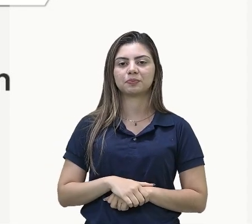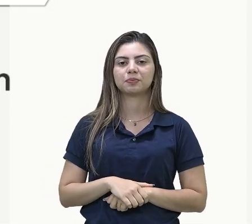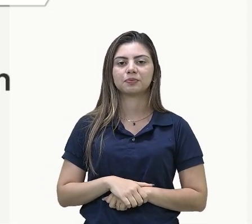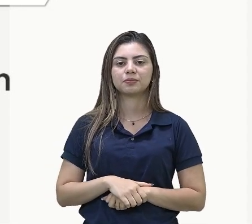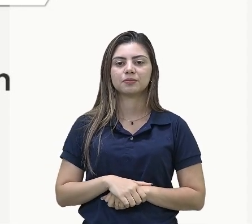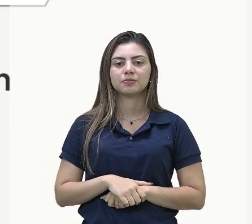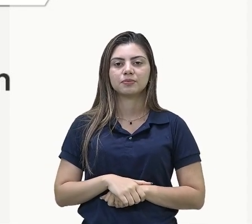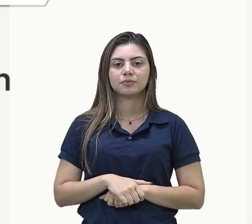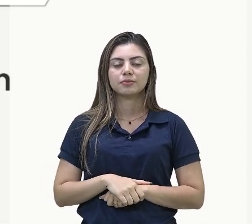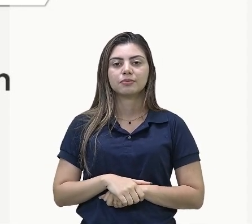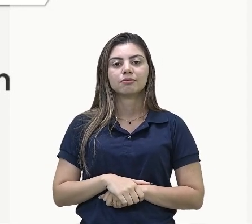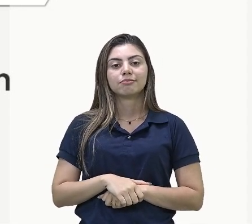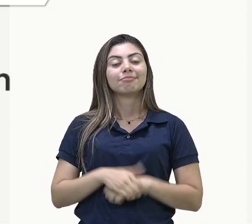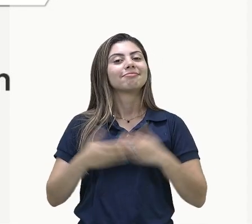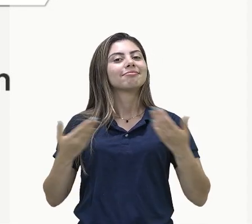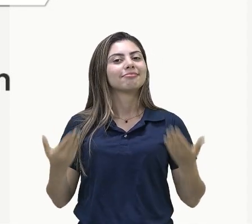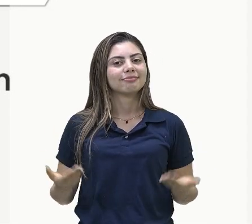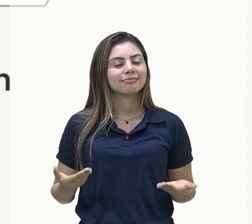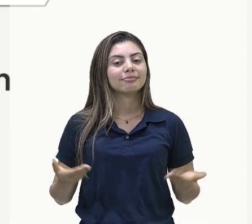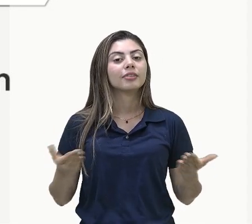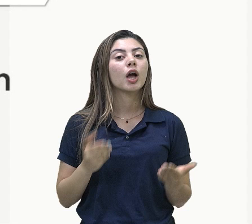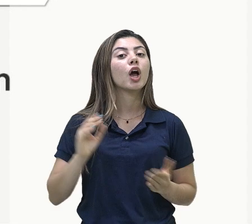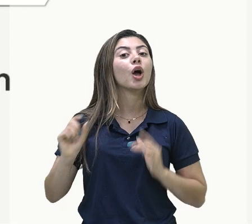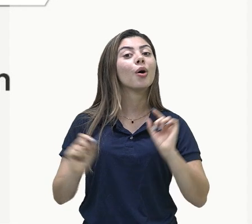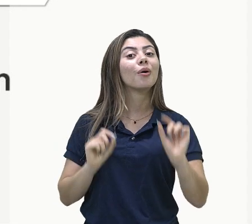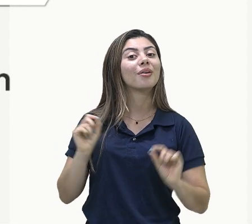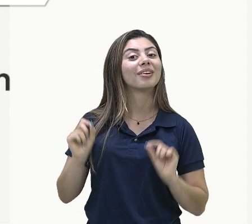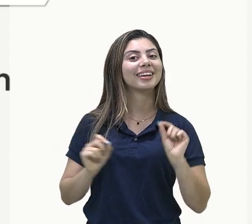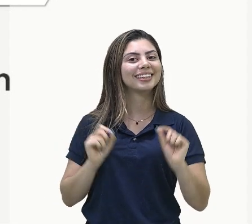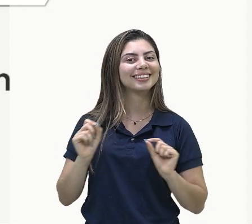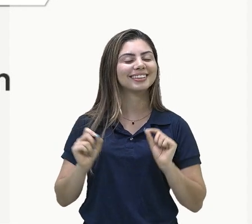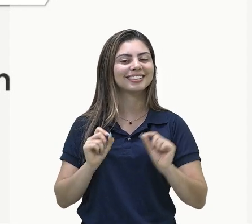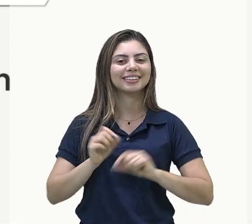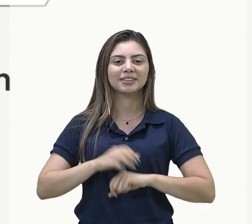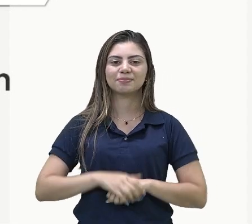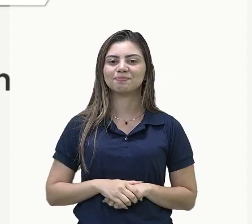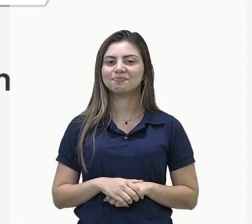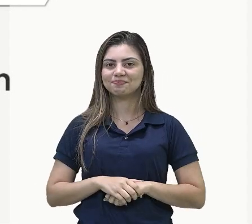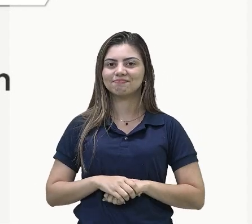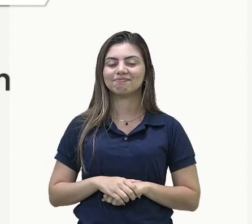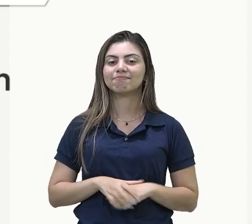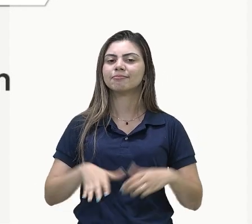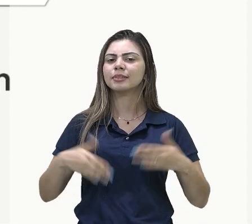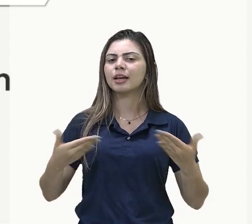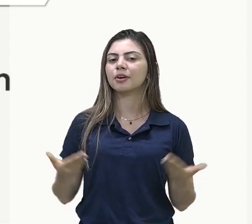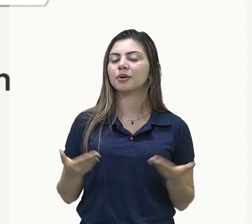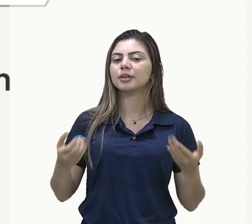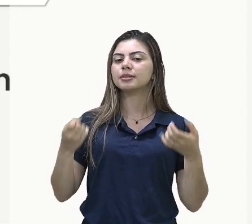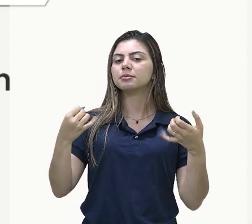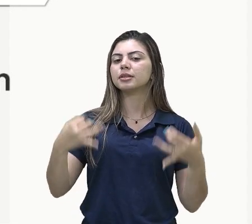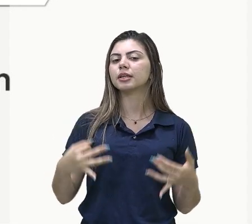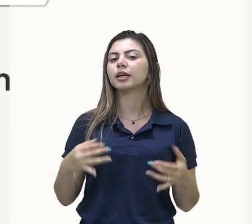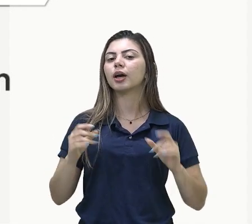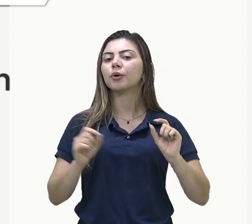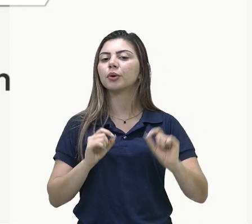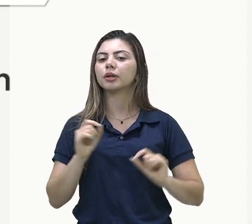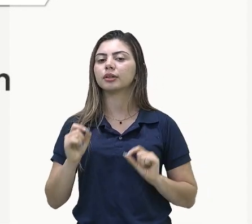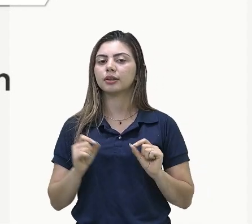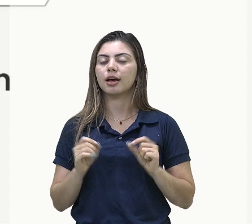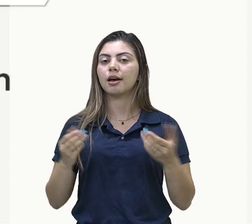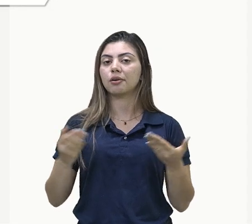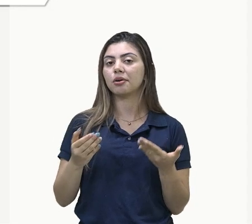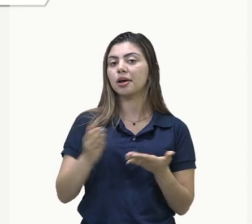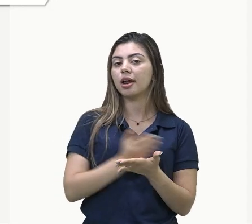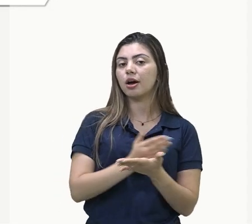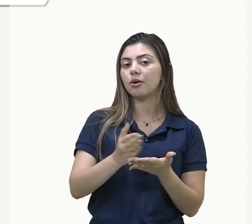dia. E agora eu trago para você também qual é a função principal e os